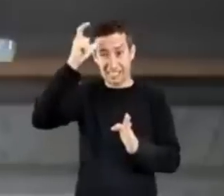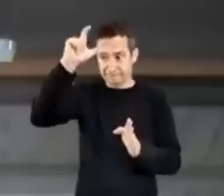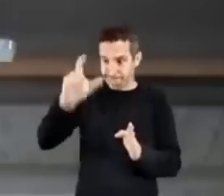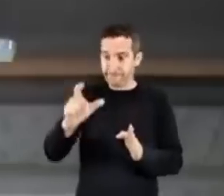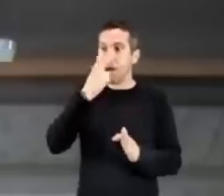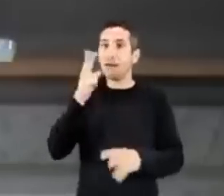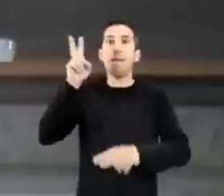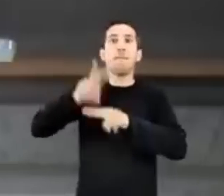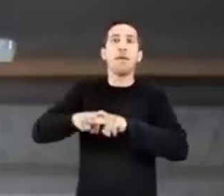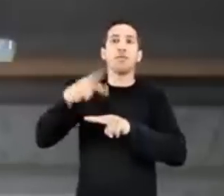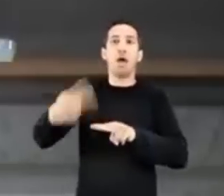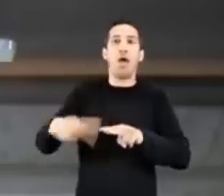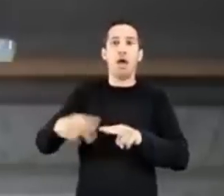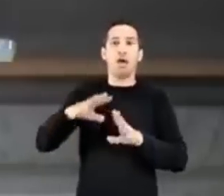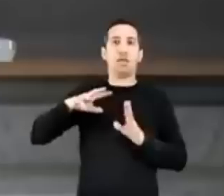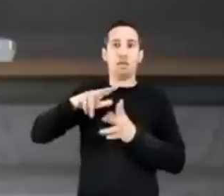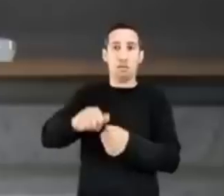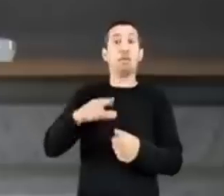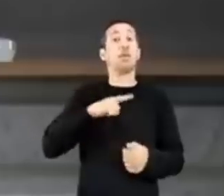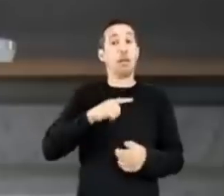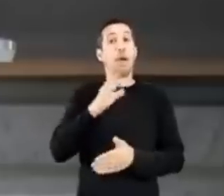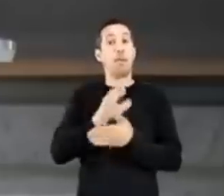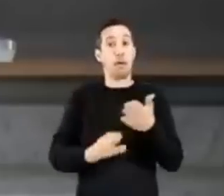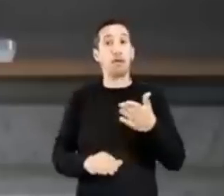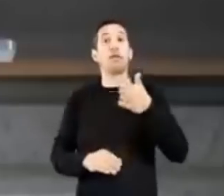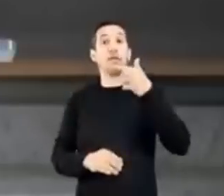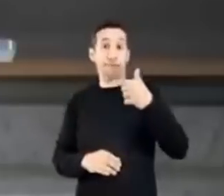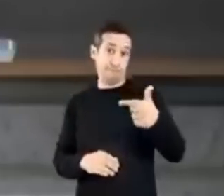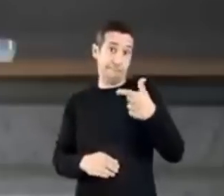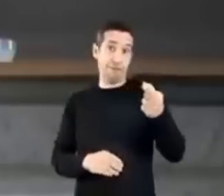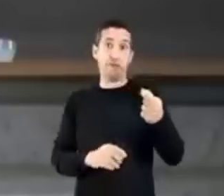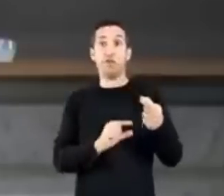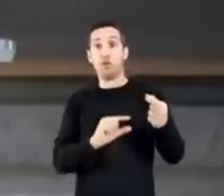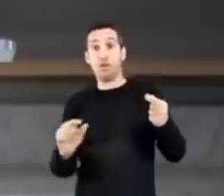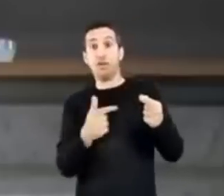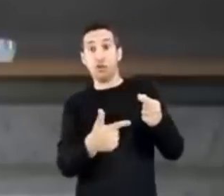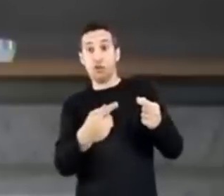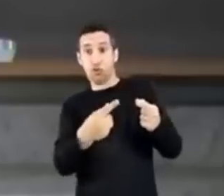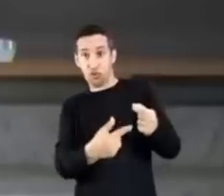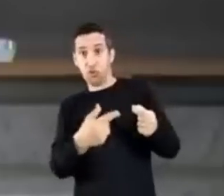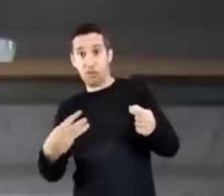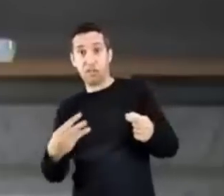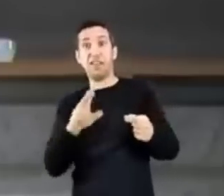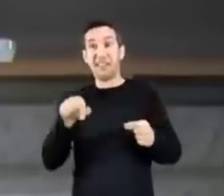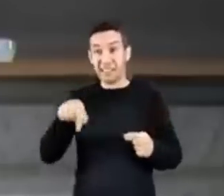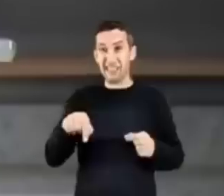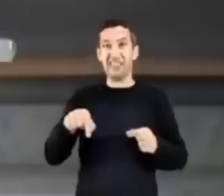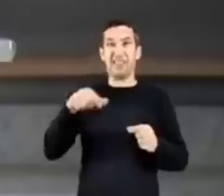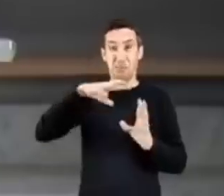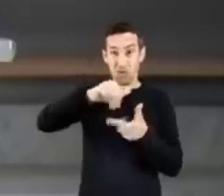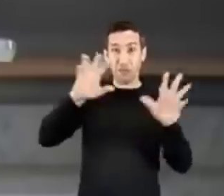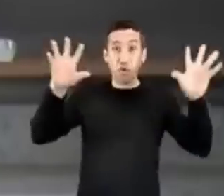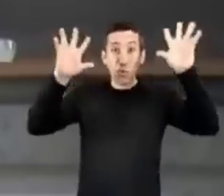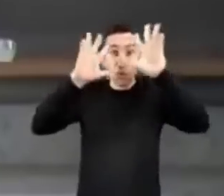Apocalipse 20 versus um dois e três esse planeta vai ficar vazio e escuro por mil anos e essa condição